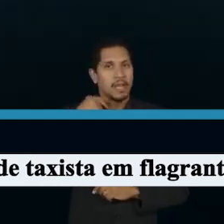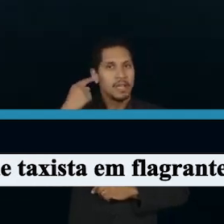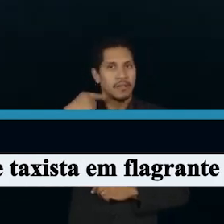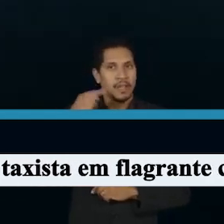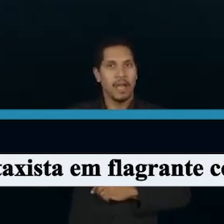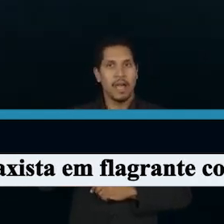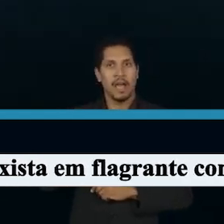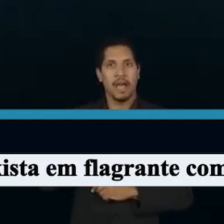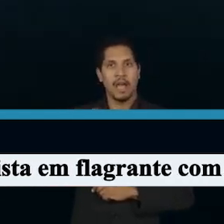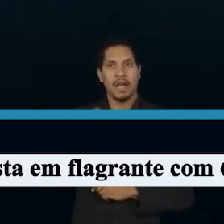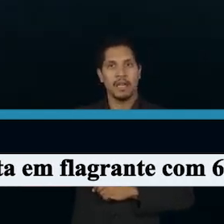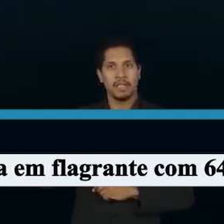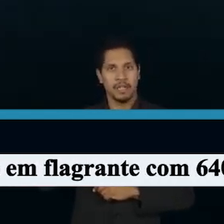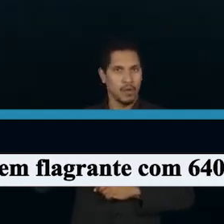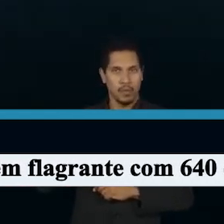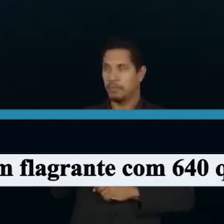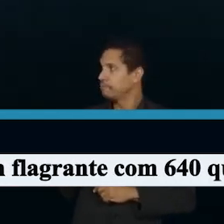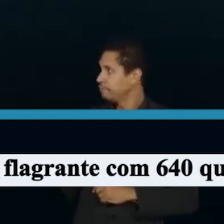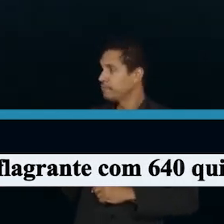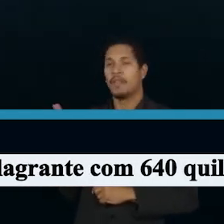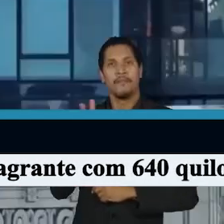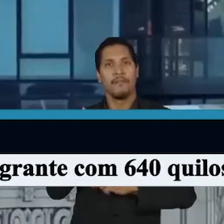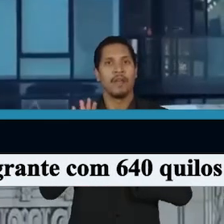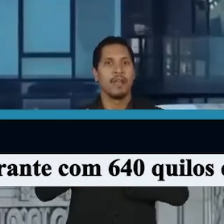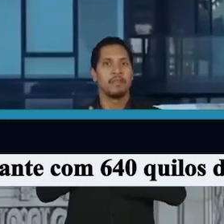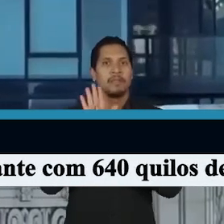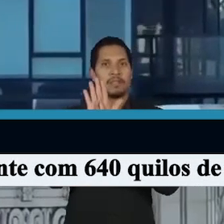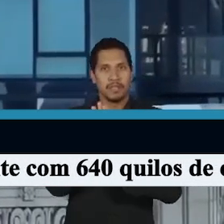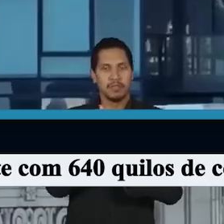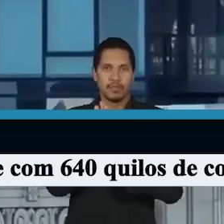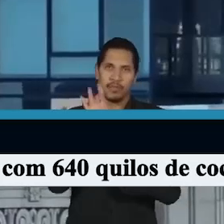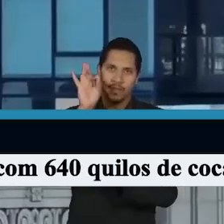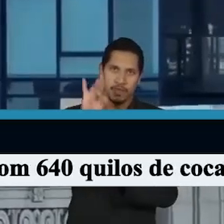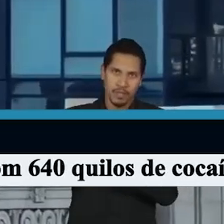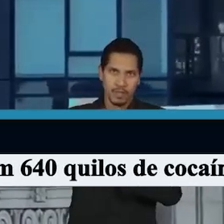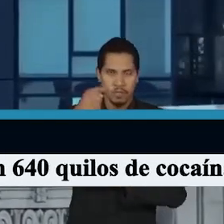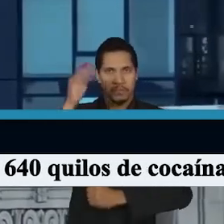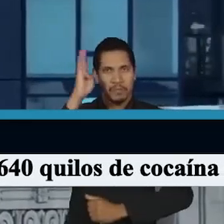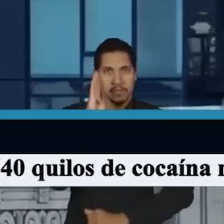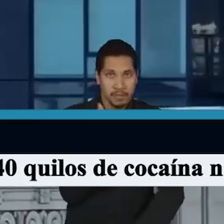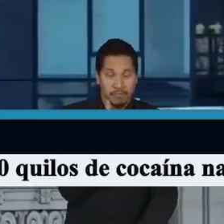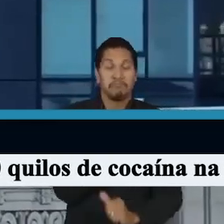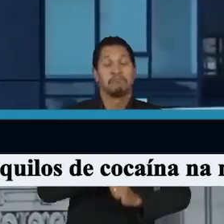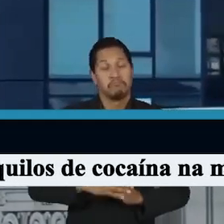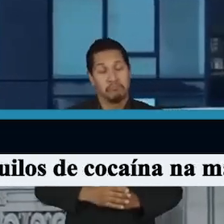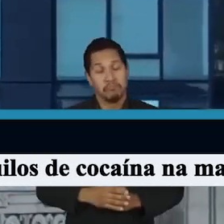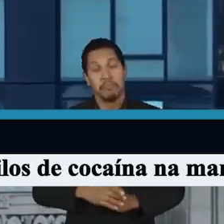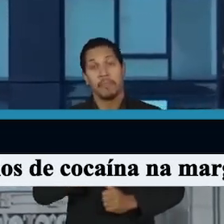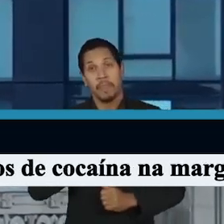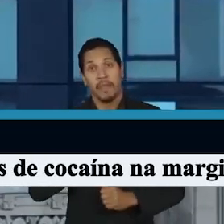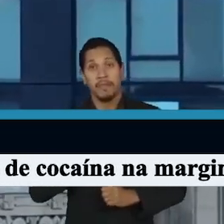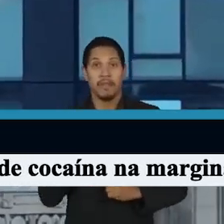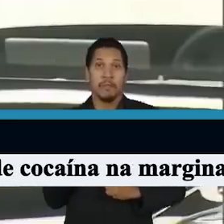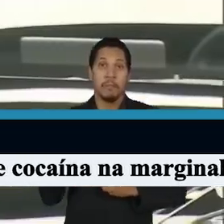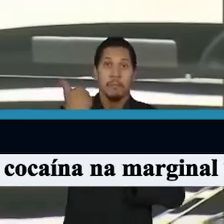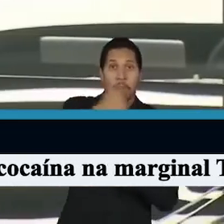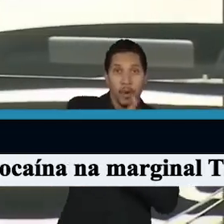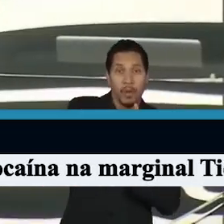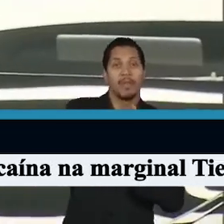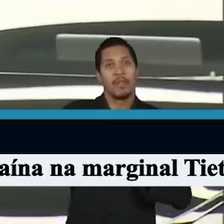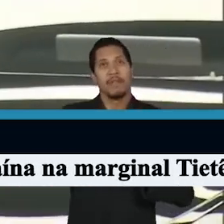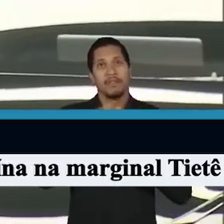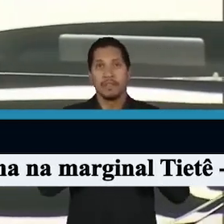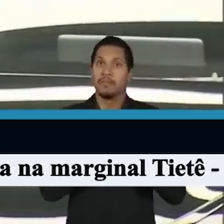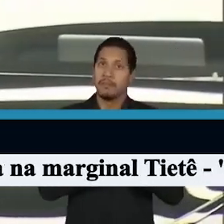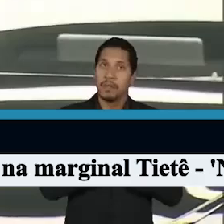de Oliveira Villanova será representante legal da empresa no Brasil. Ela volta a ocupar o cargo que exercia quando o empresário